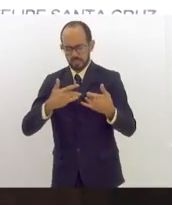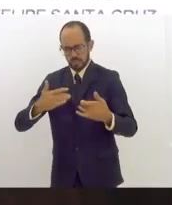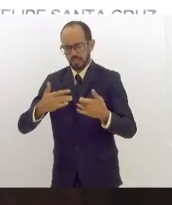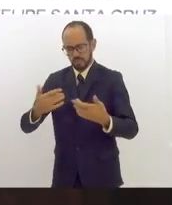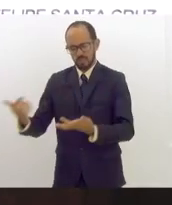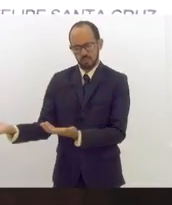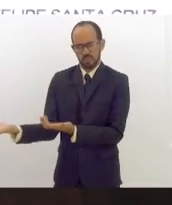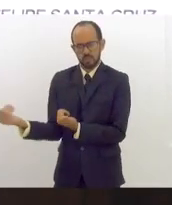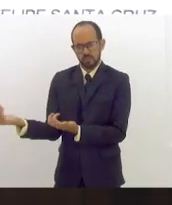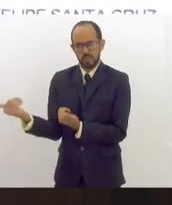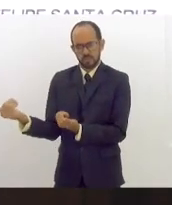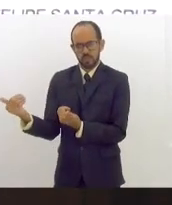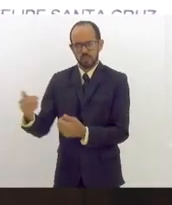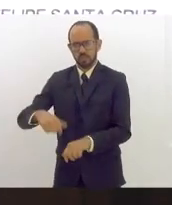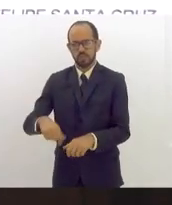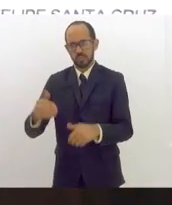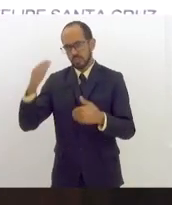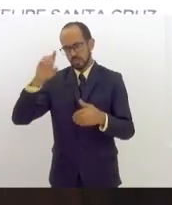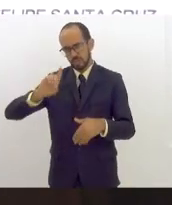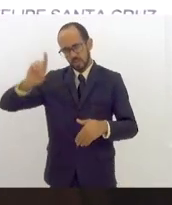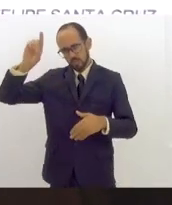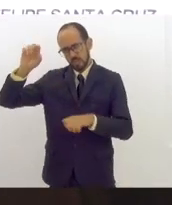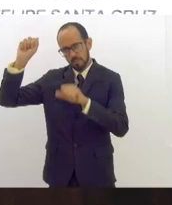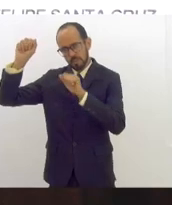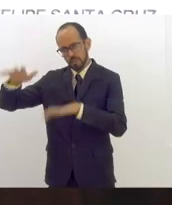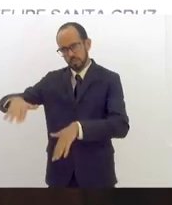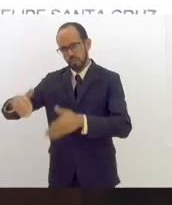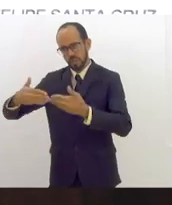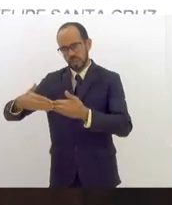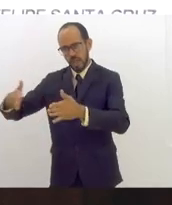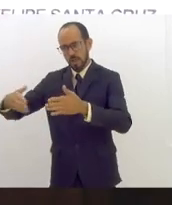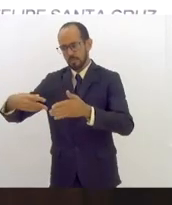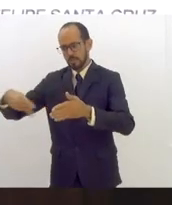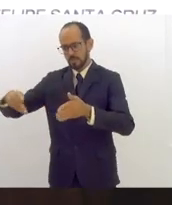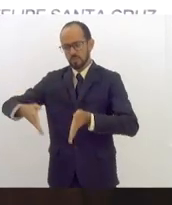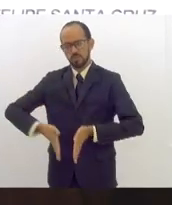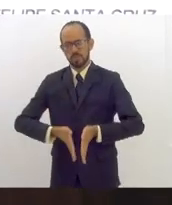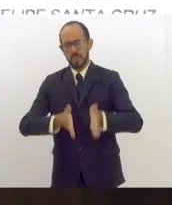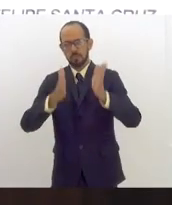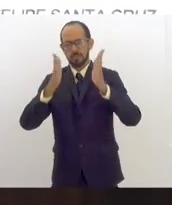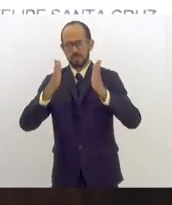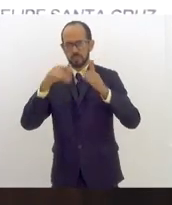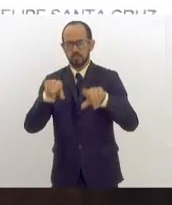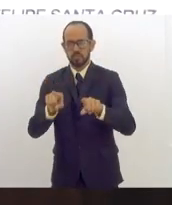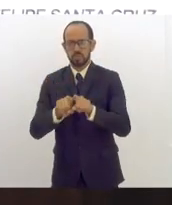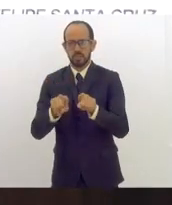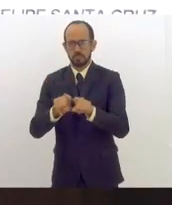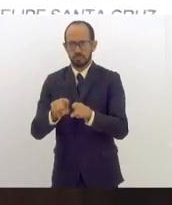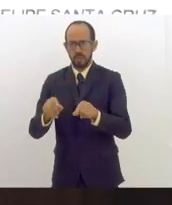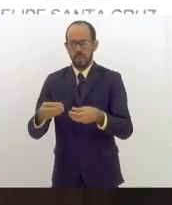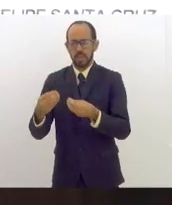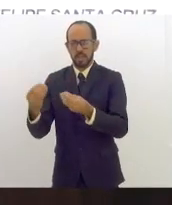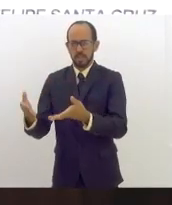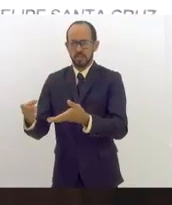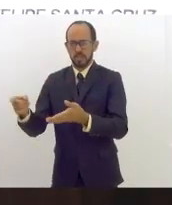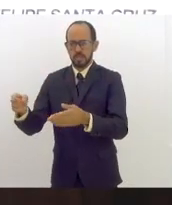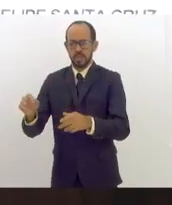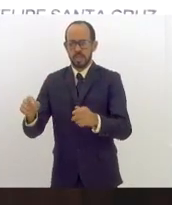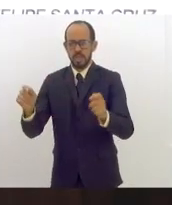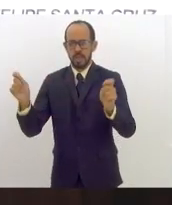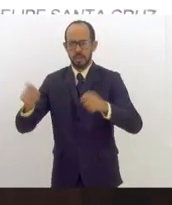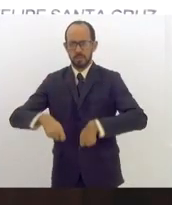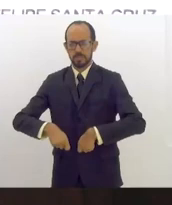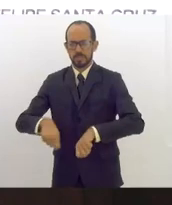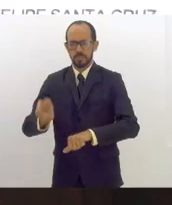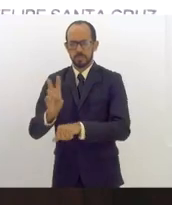Juventude e que Deus abençoe e Abra os seus caminhos e lhe dê postos cada vez maiores e defesa